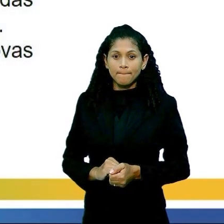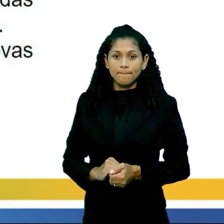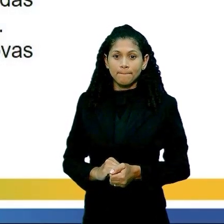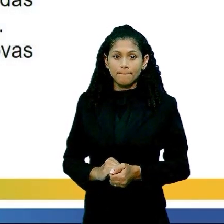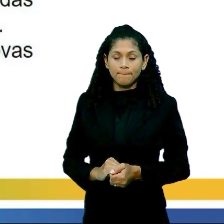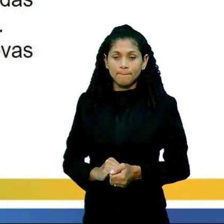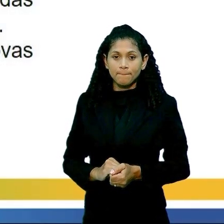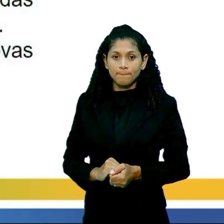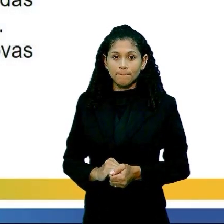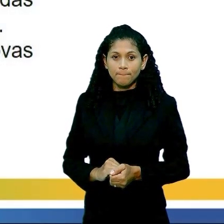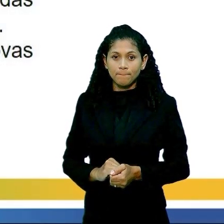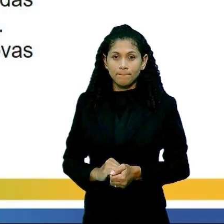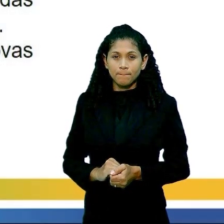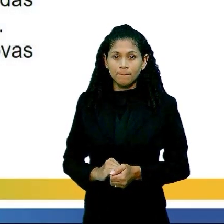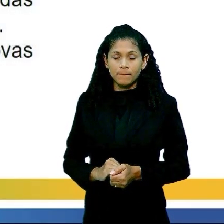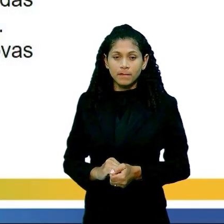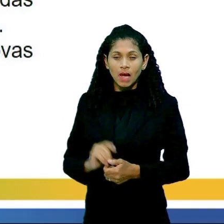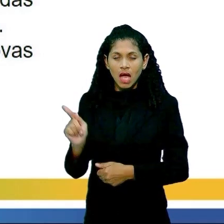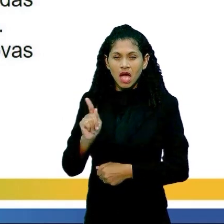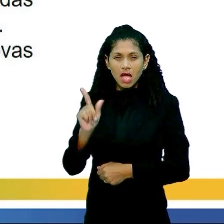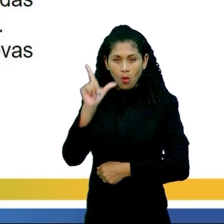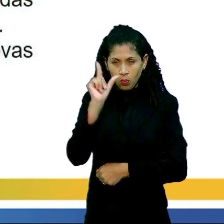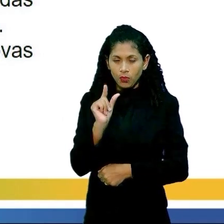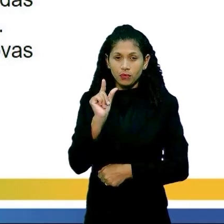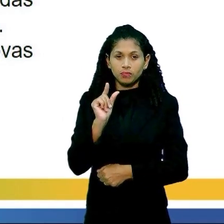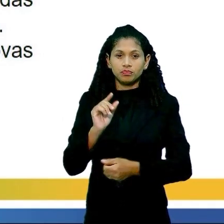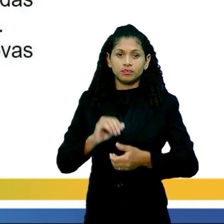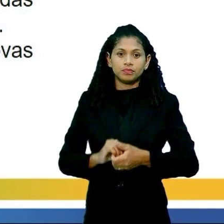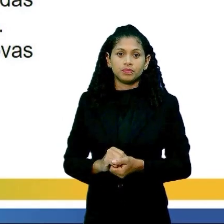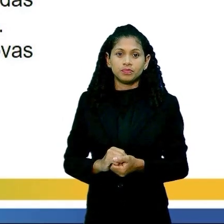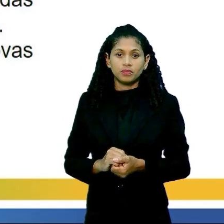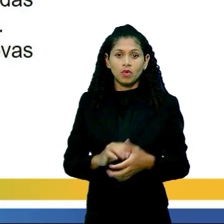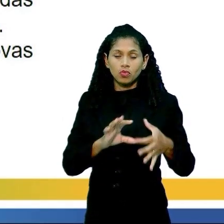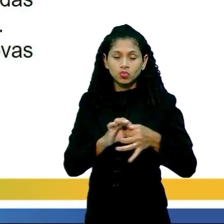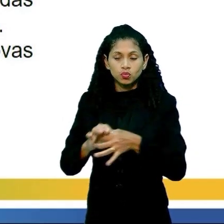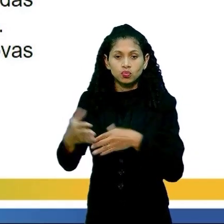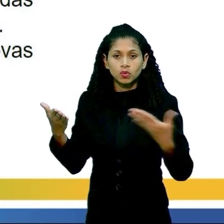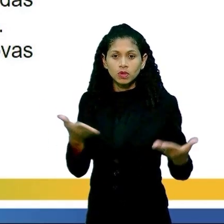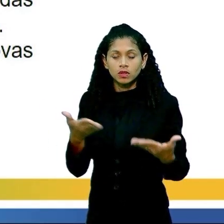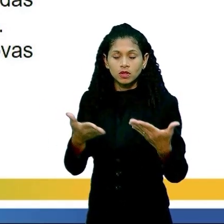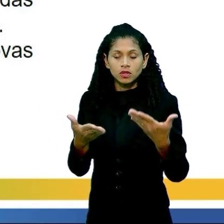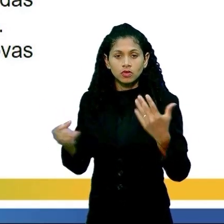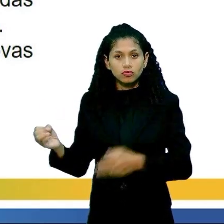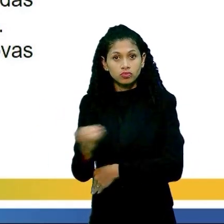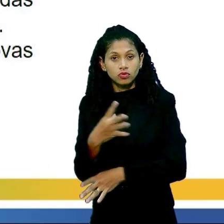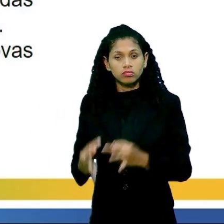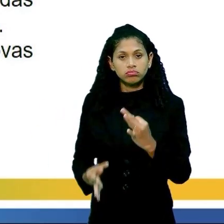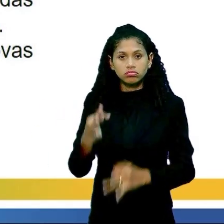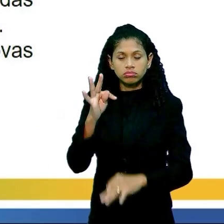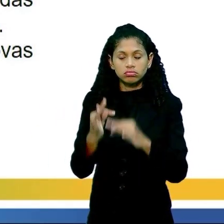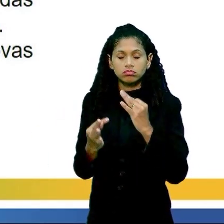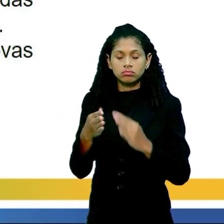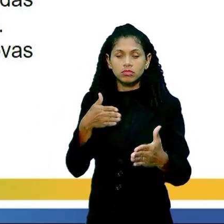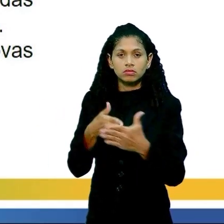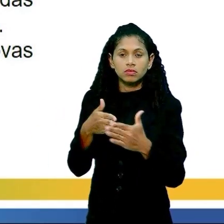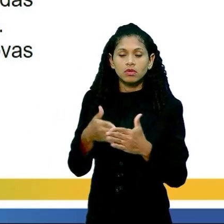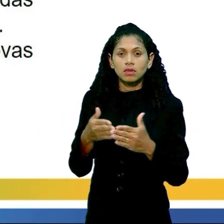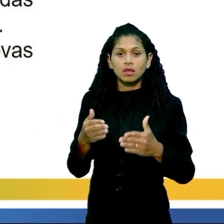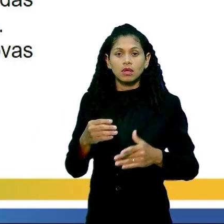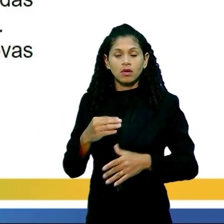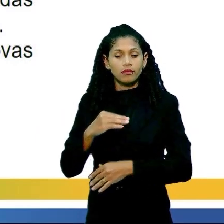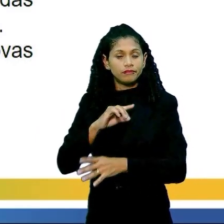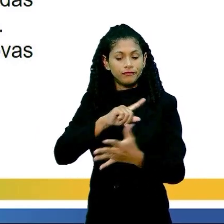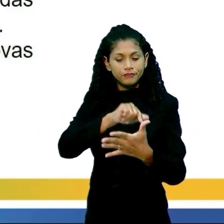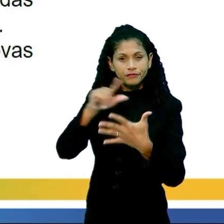questões. Essa aí tá curtinha, vamos lá rapidão, ó. No contexto atual, as novas tecnologias têm impactado diversos aspectos da